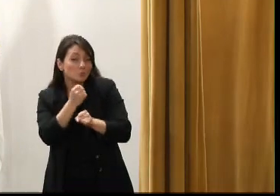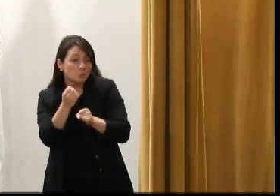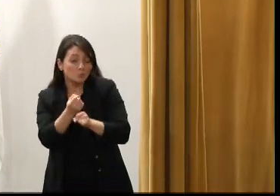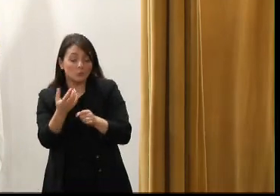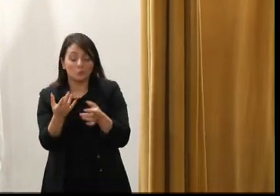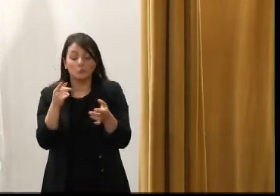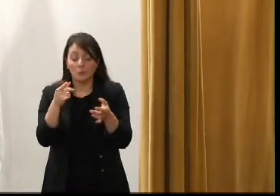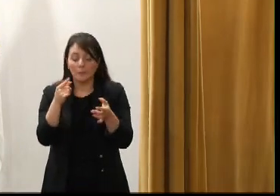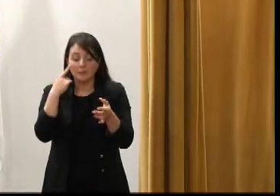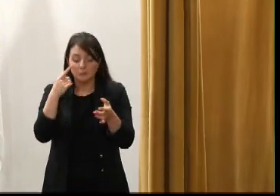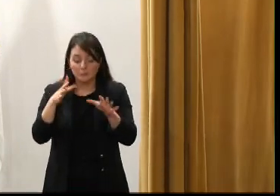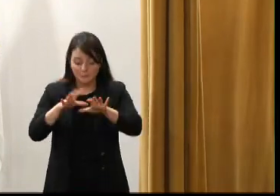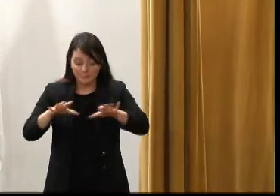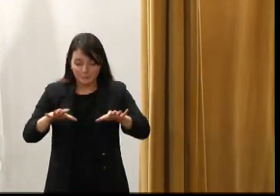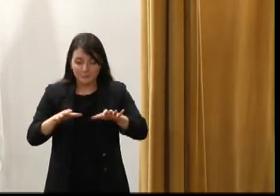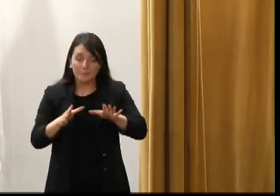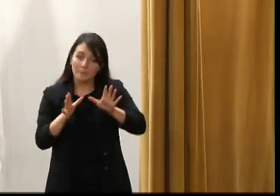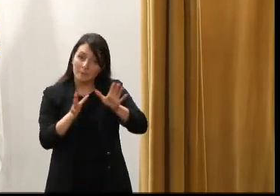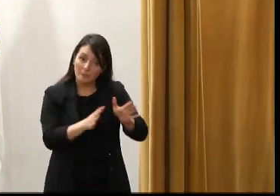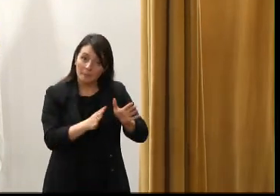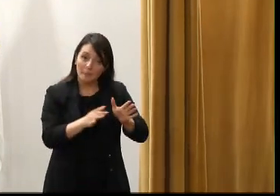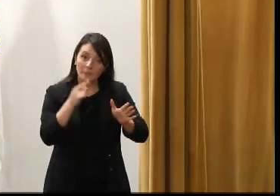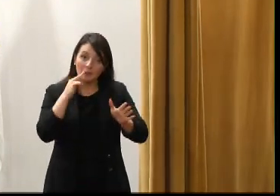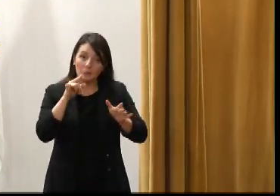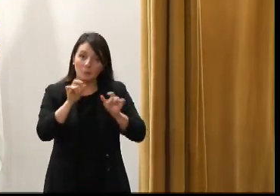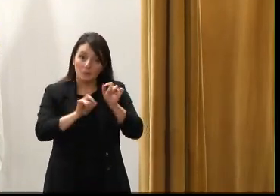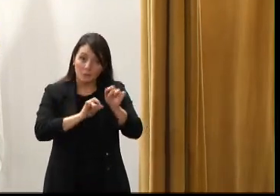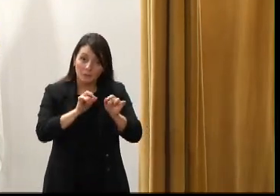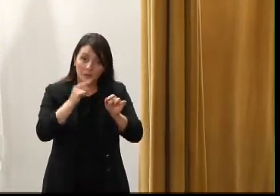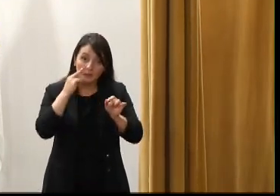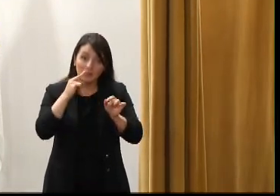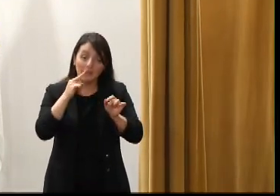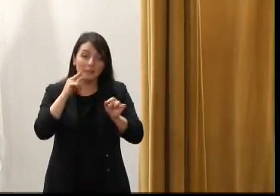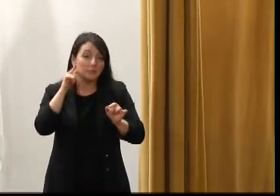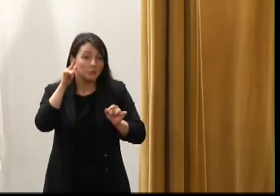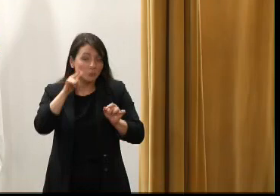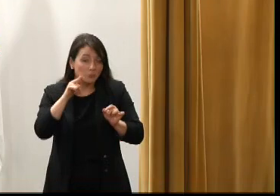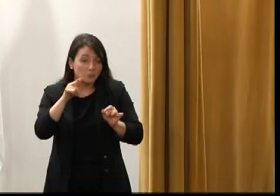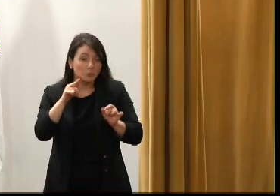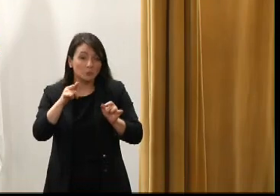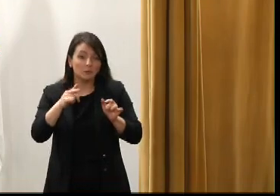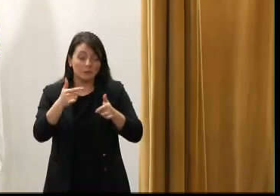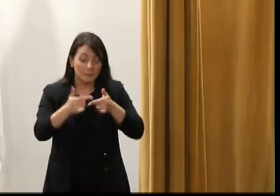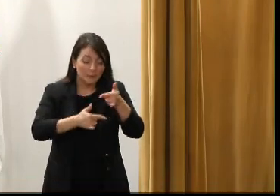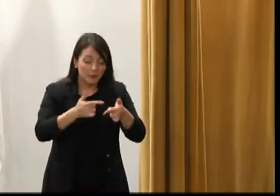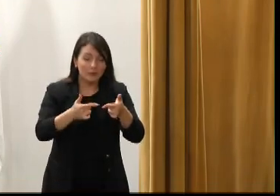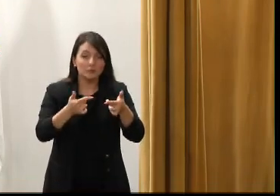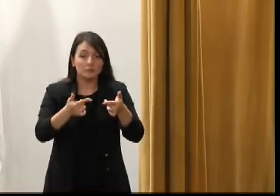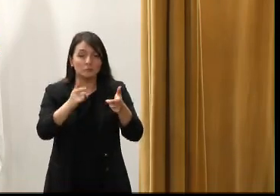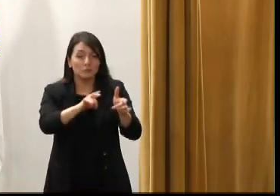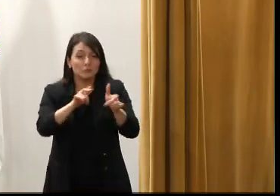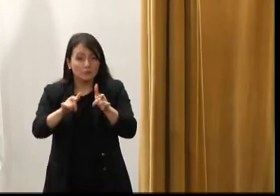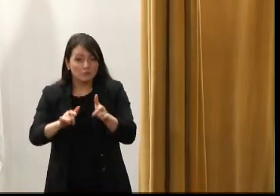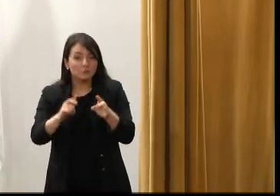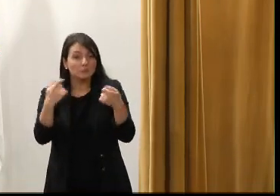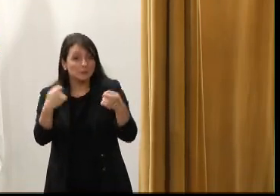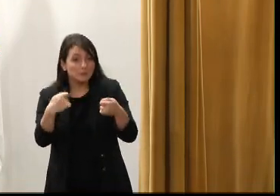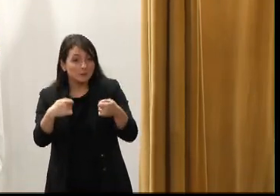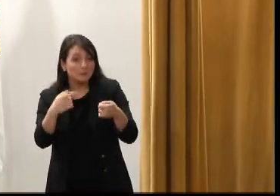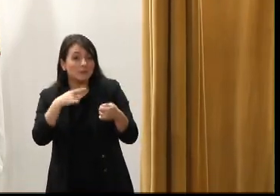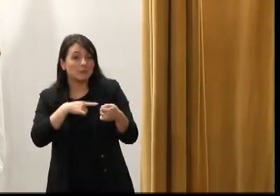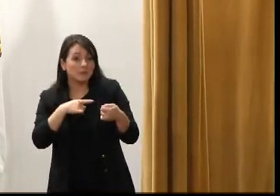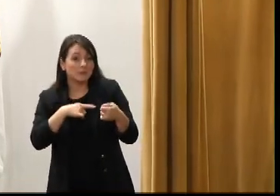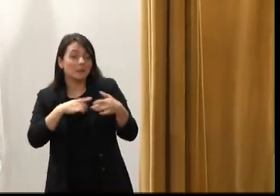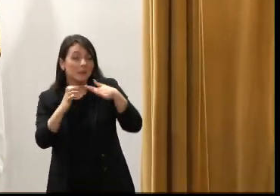lado, a questão mercadológica, a demanda, áreas que têm demanda, que têm